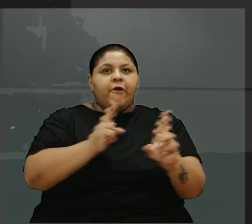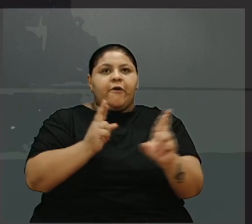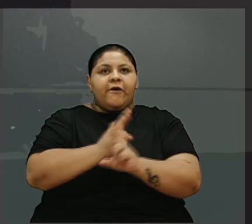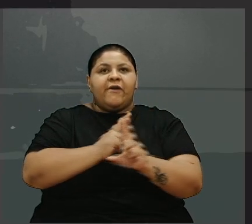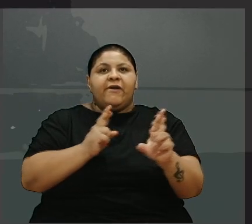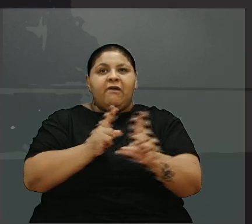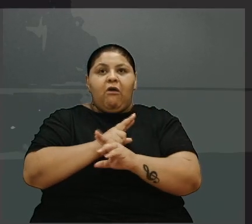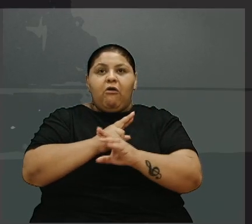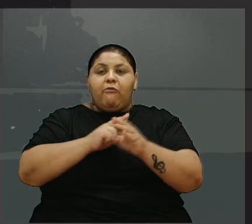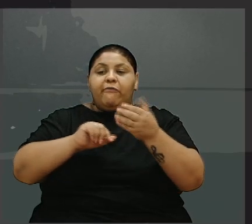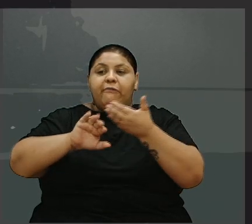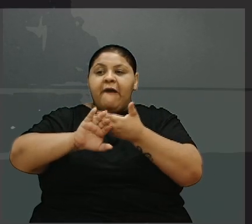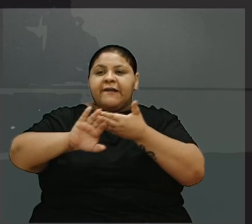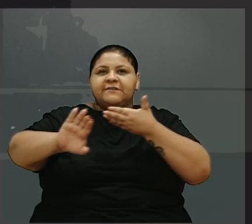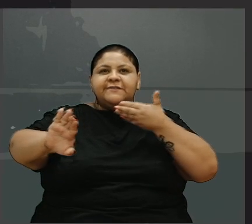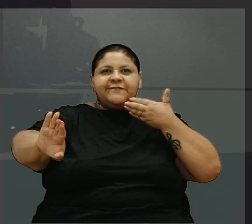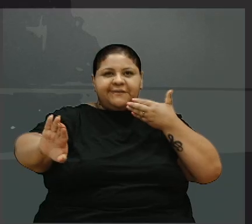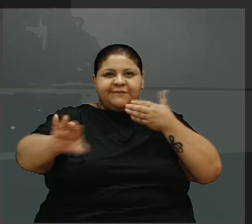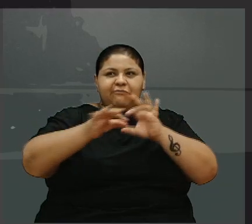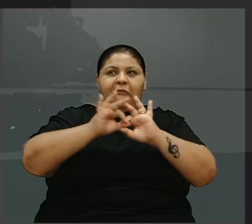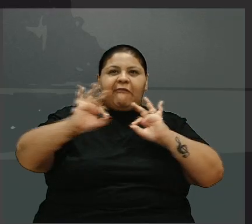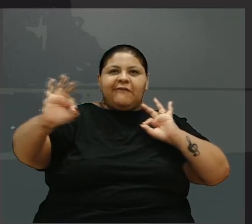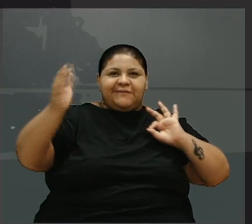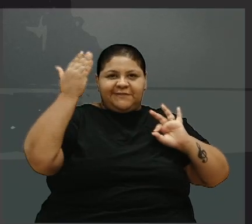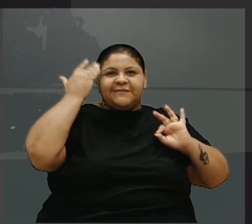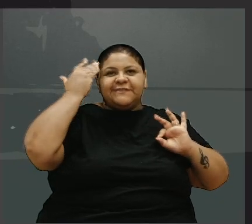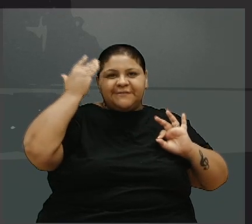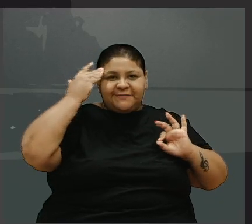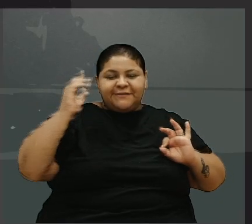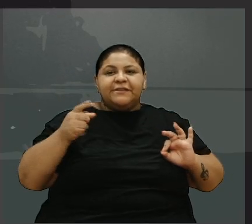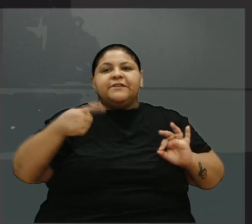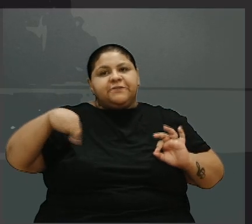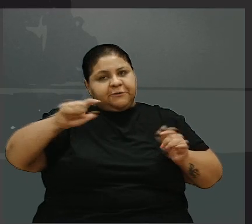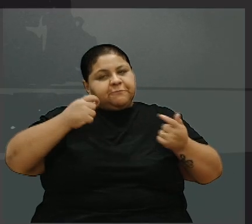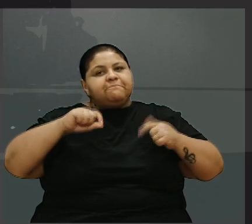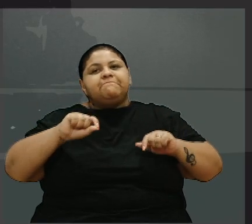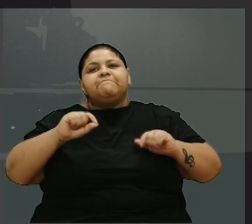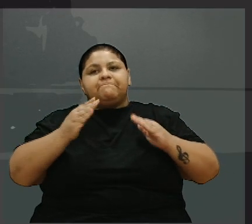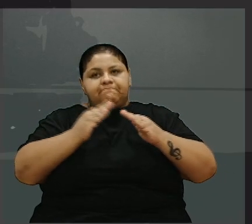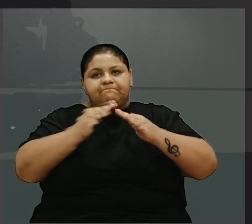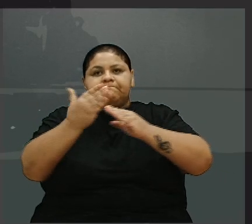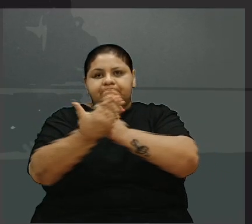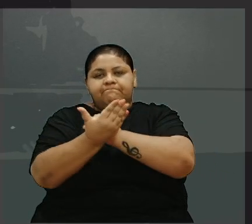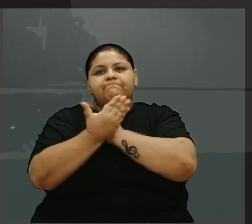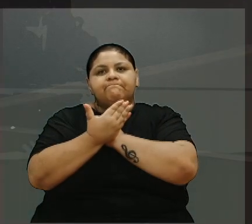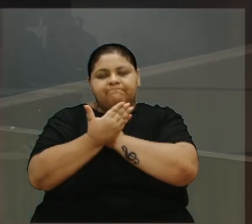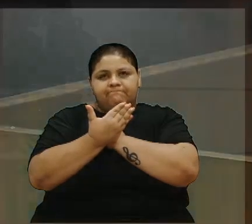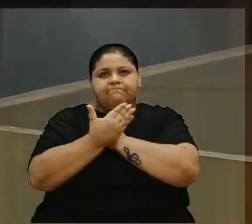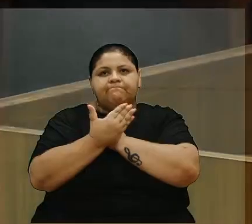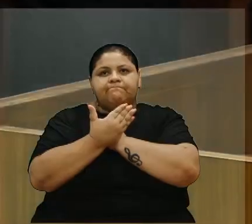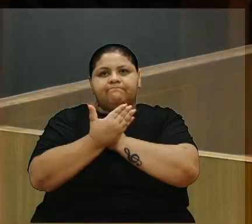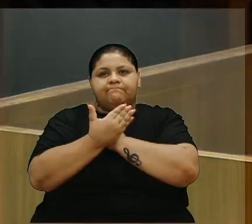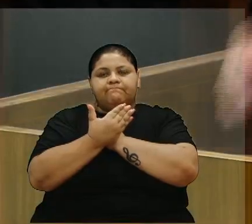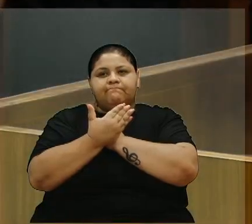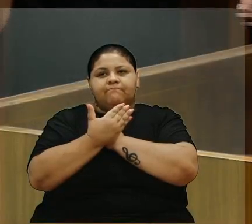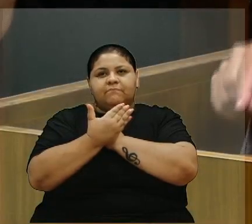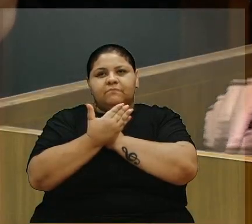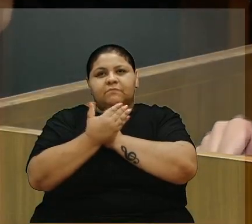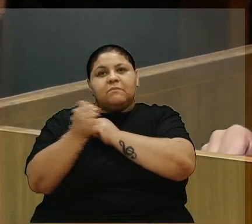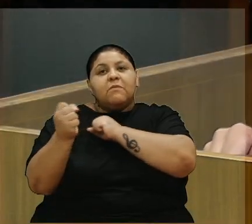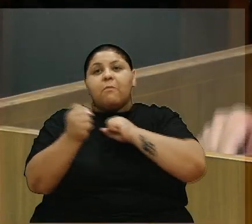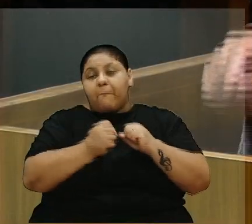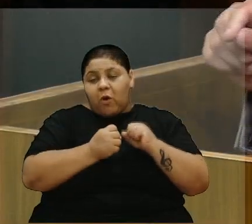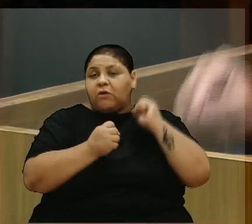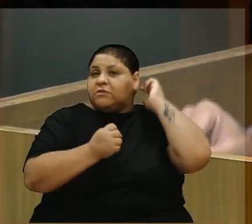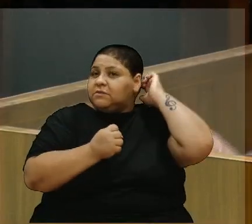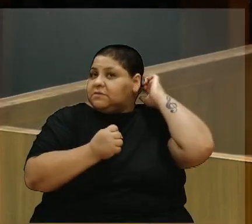muito distante. Então, a gente precisa que essa casa nos ajude, porque a situação pode